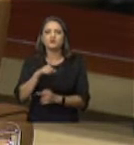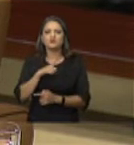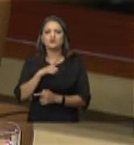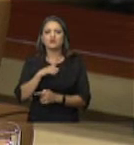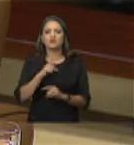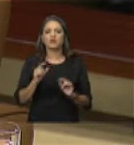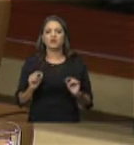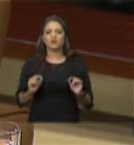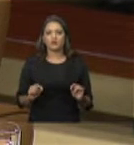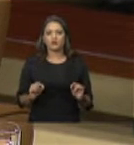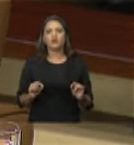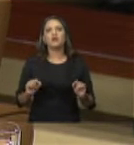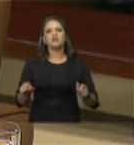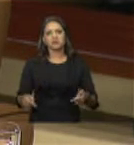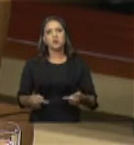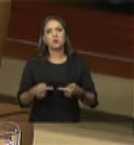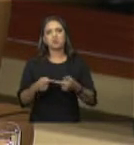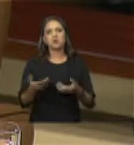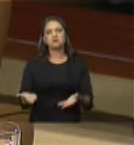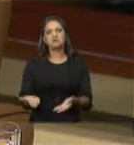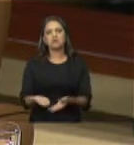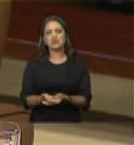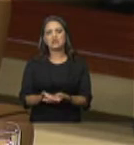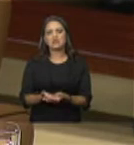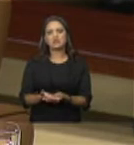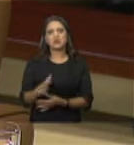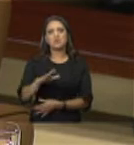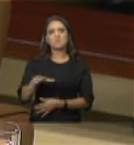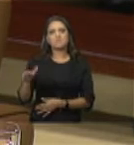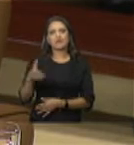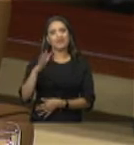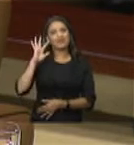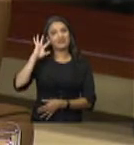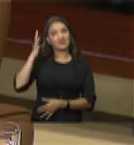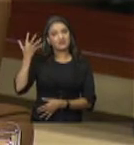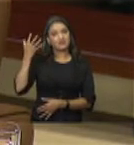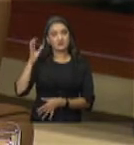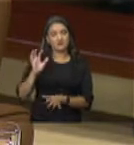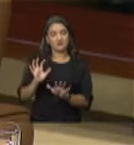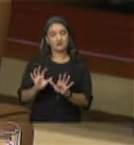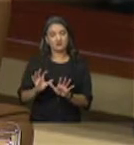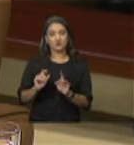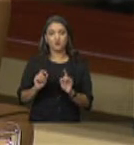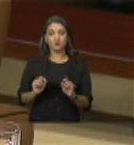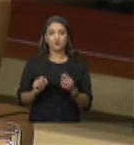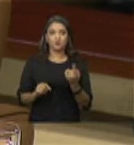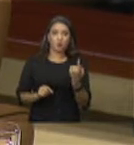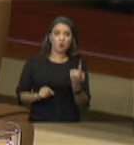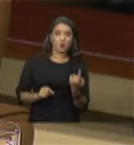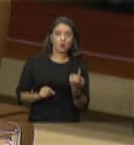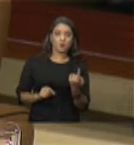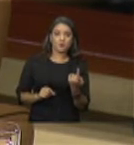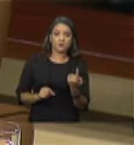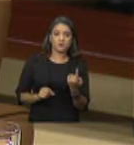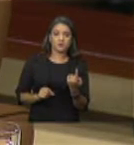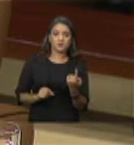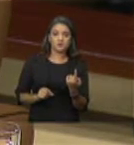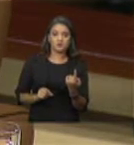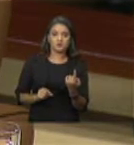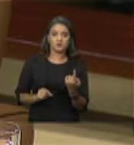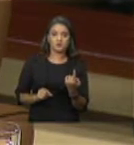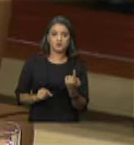caiba rescisória de decisão desta natureza uma delas aqui